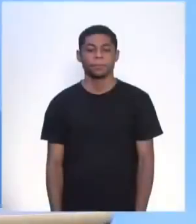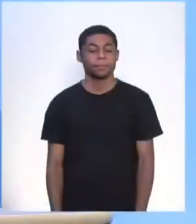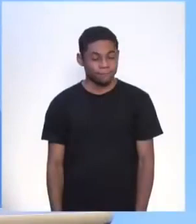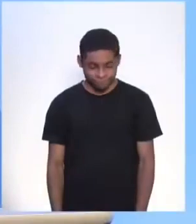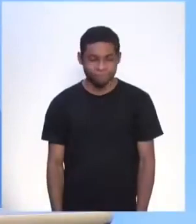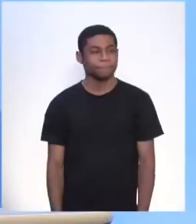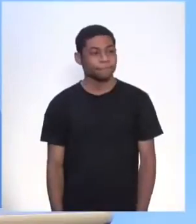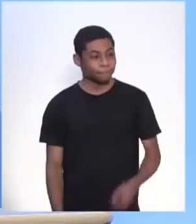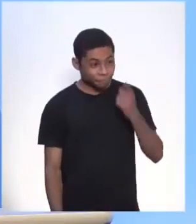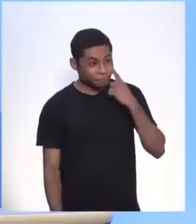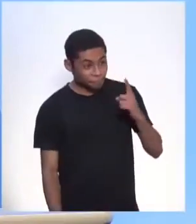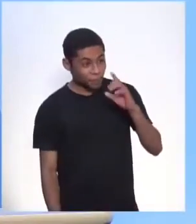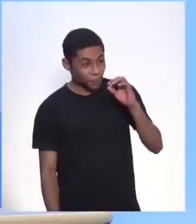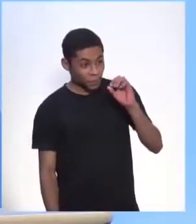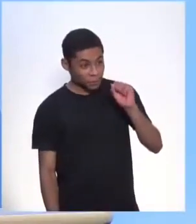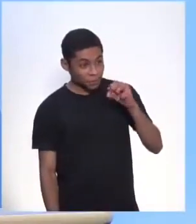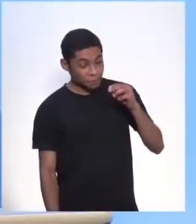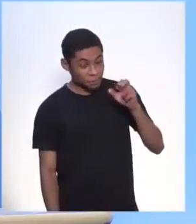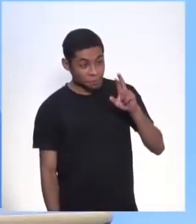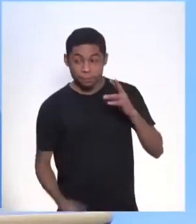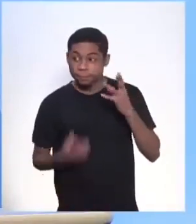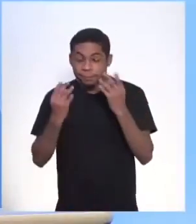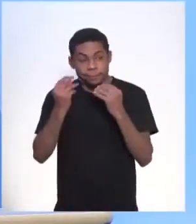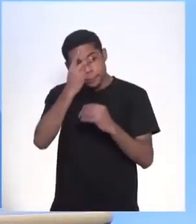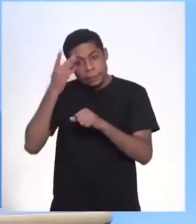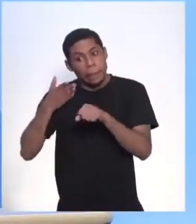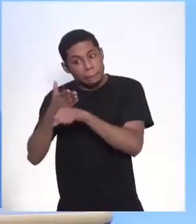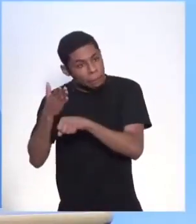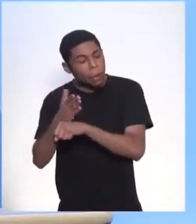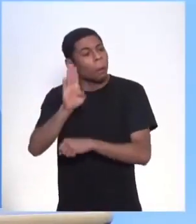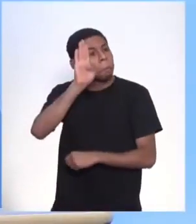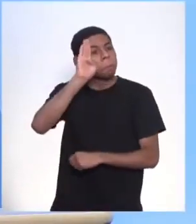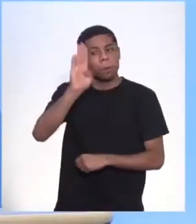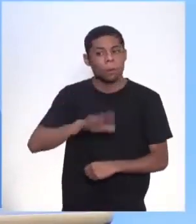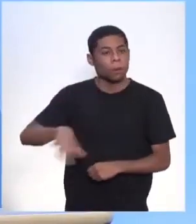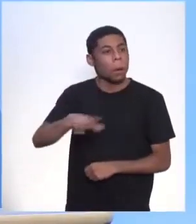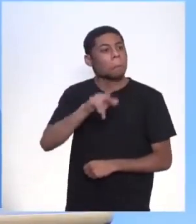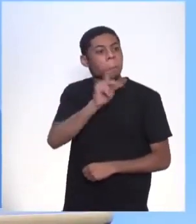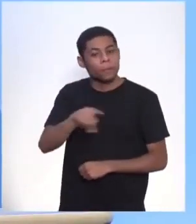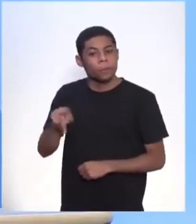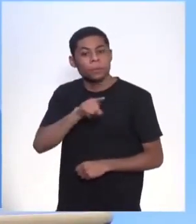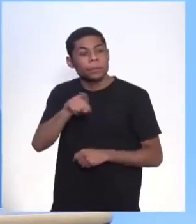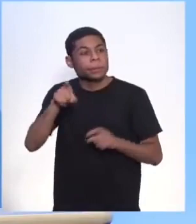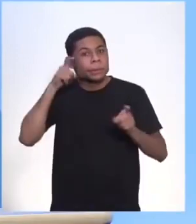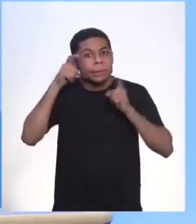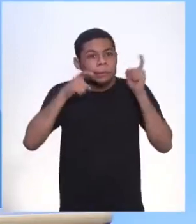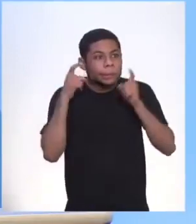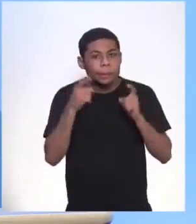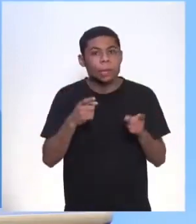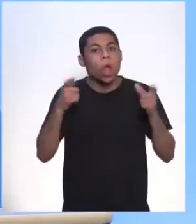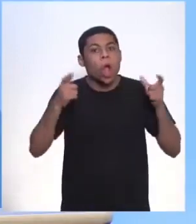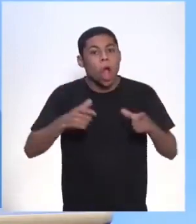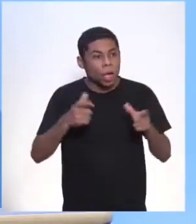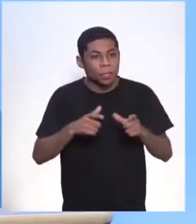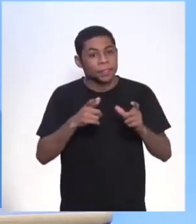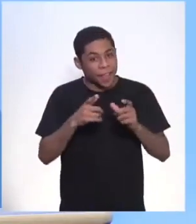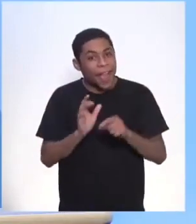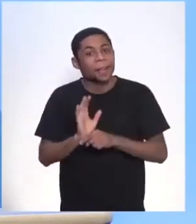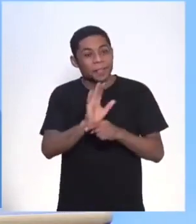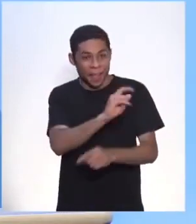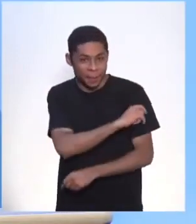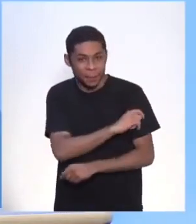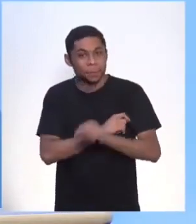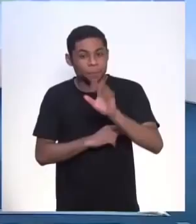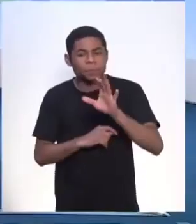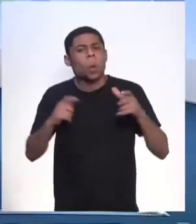Tivemos aí, Osmar, bastante participação, principalmente de professores que estão muito preocupados em saber onde está a tarefa, né? Vamos Daqui falar, a Tony? pouco a gente